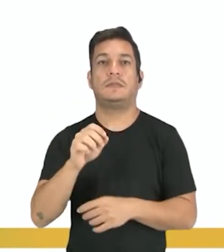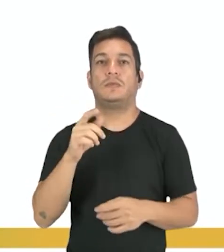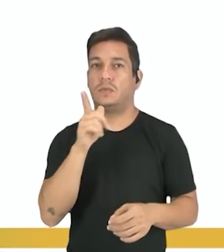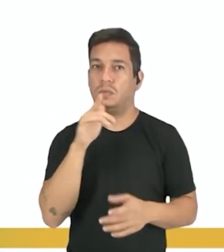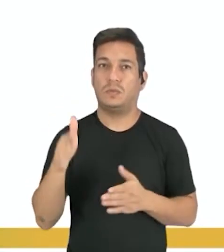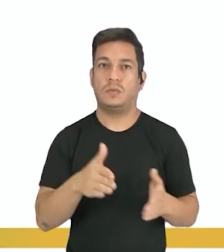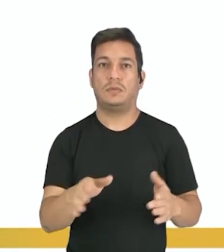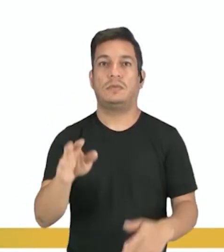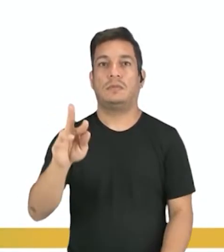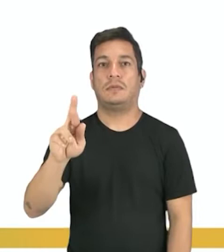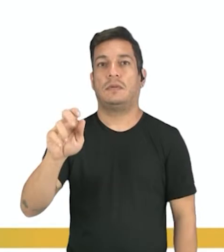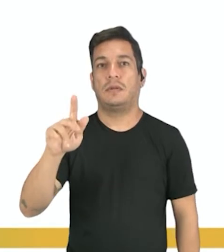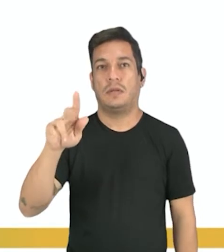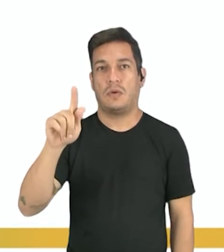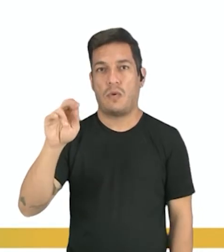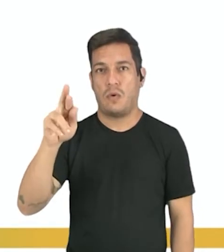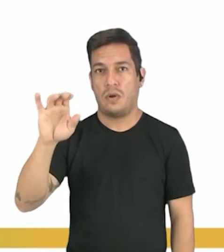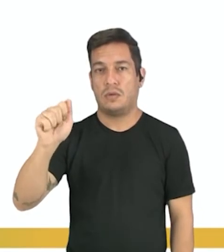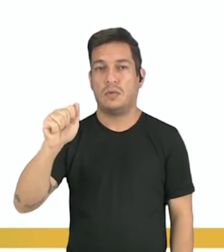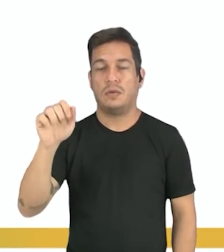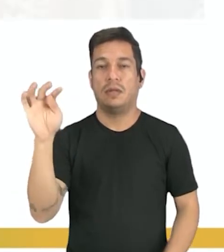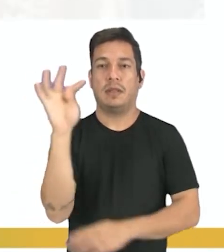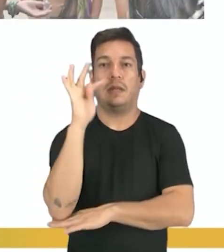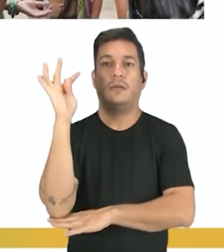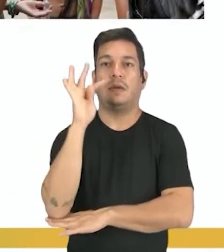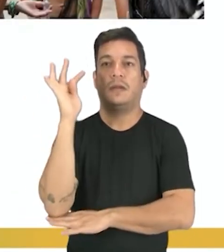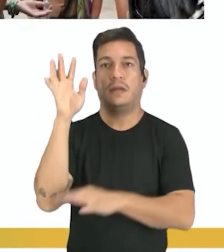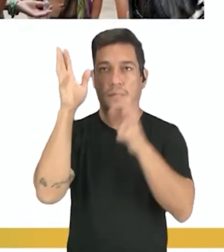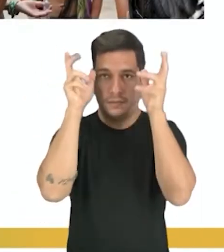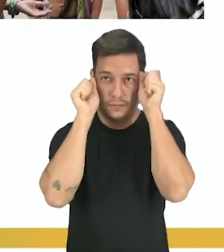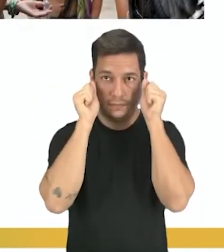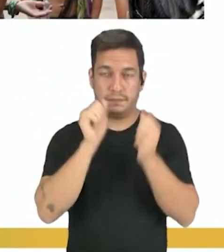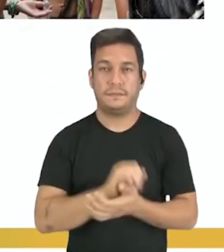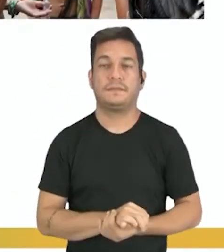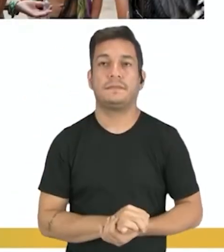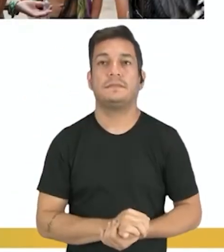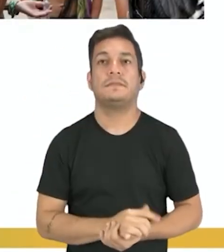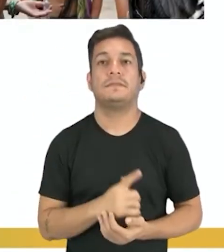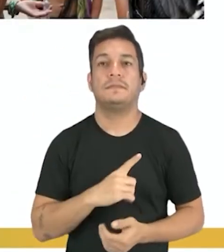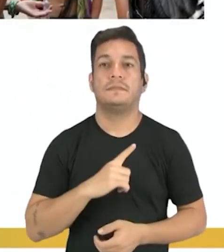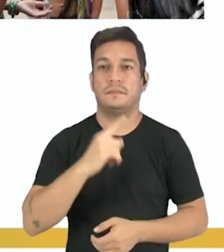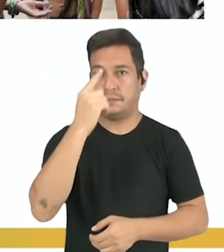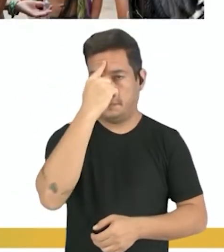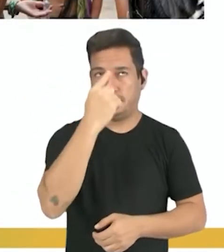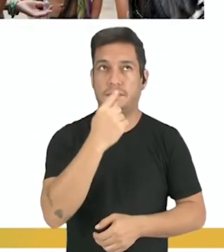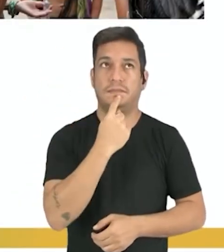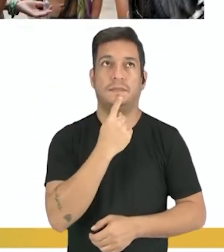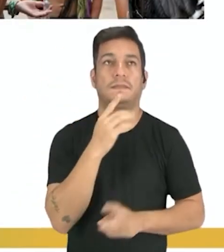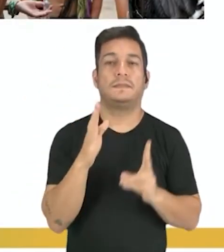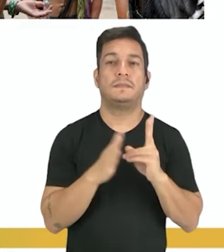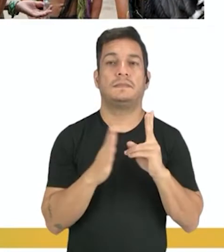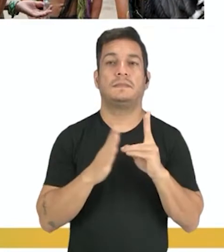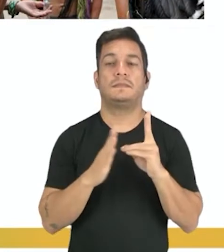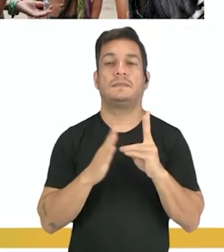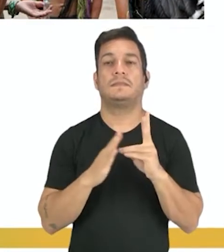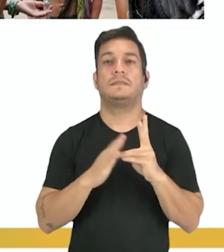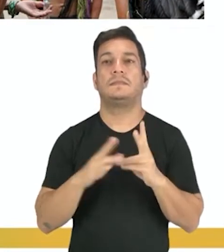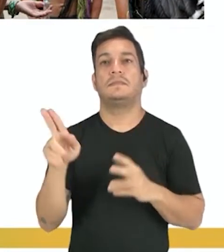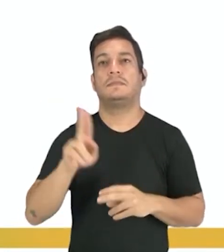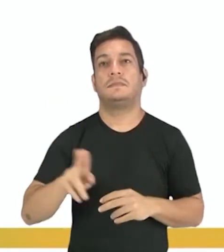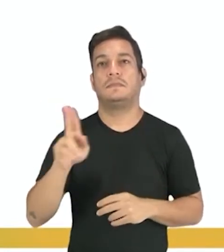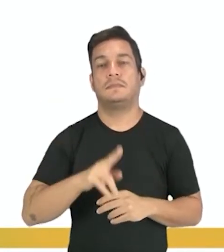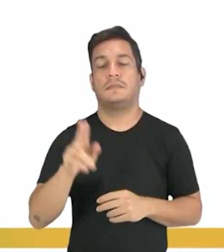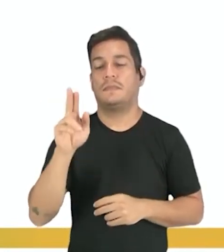Alto Rio Gregório na em Tarauacá no Acre Oi e aí tem uma foto aí dos indígenas utilizando